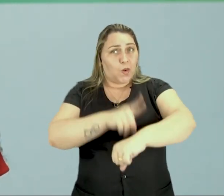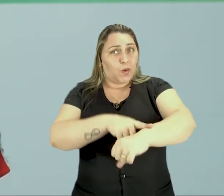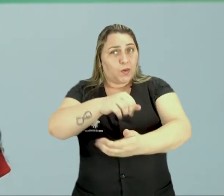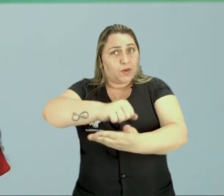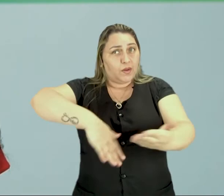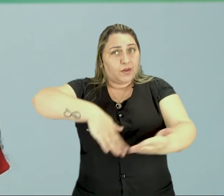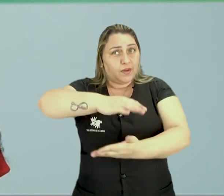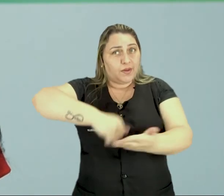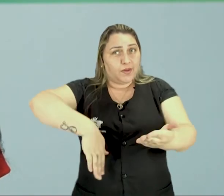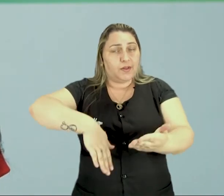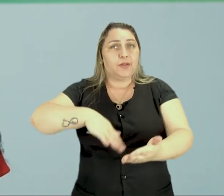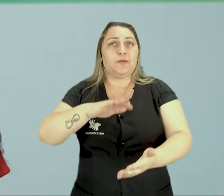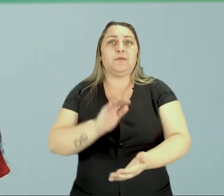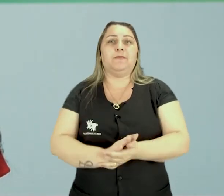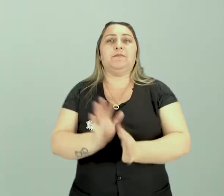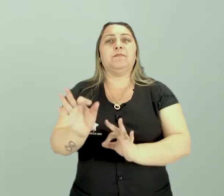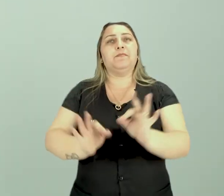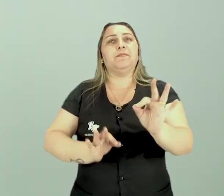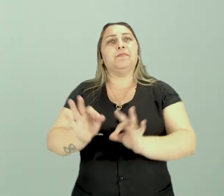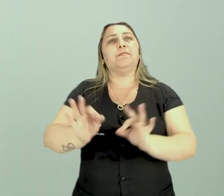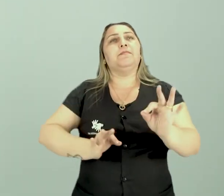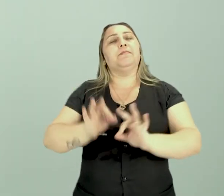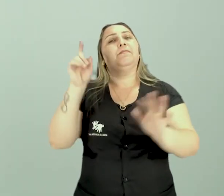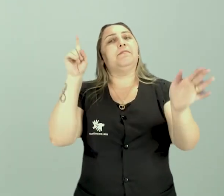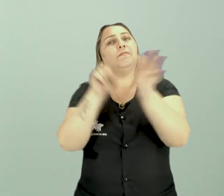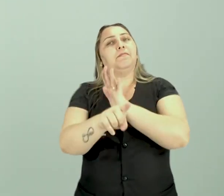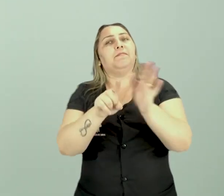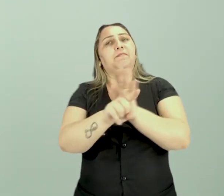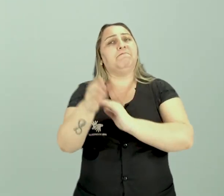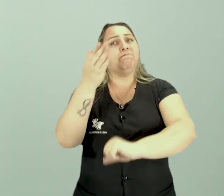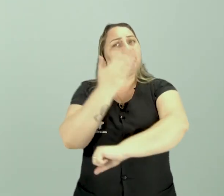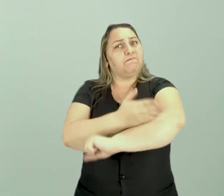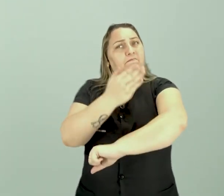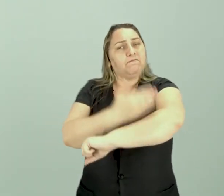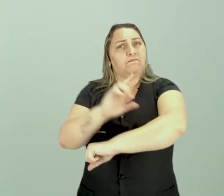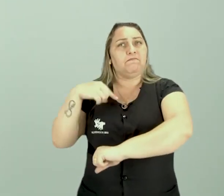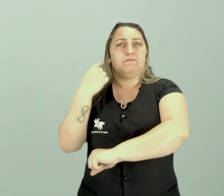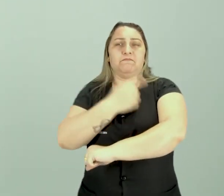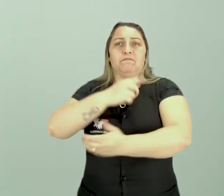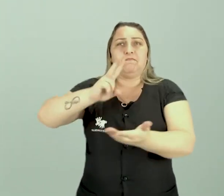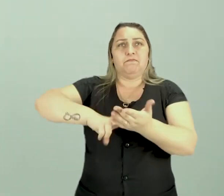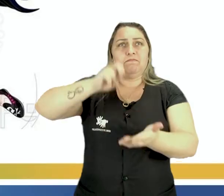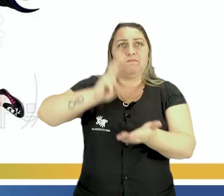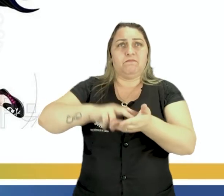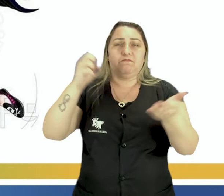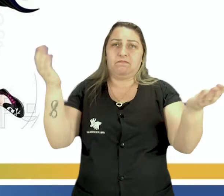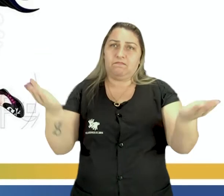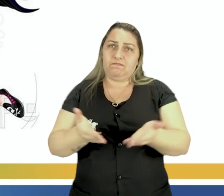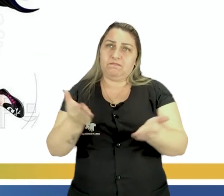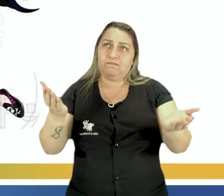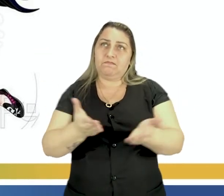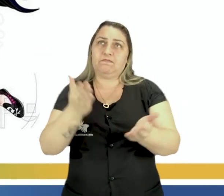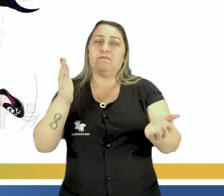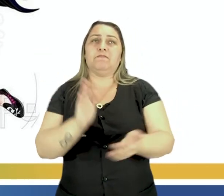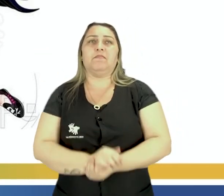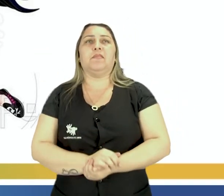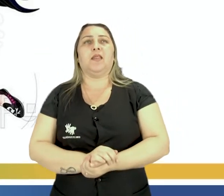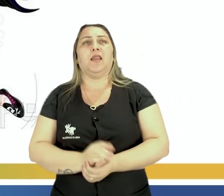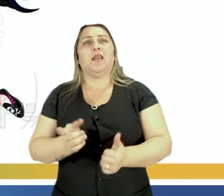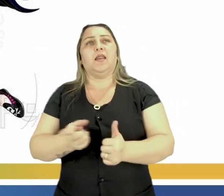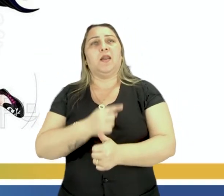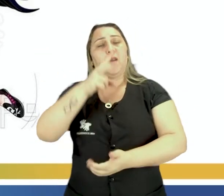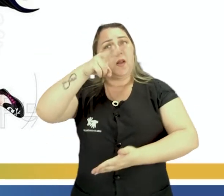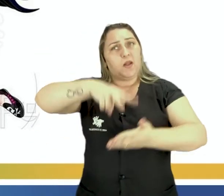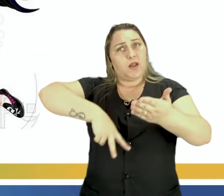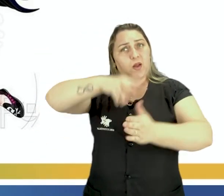da atividade. Então, eu elaborei para vocês umas questões para vocês treinarem aí o nosso vocabulário de hoje. A questão 1 diz: